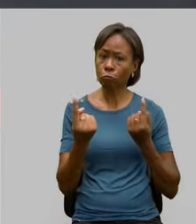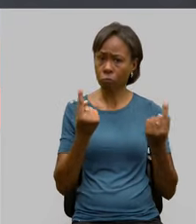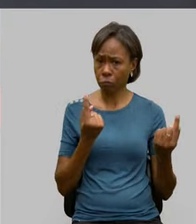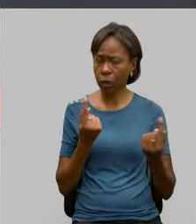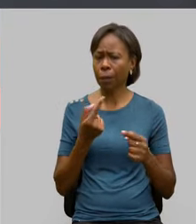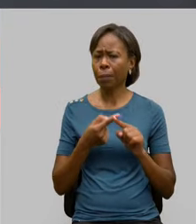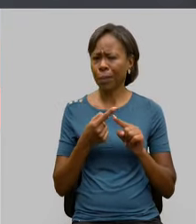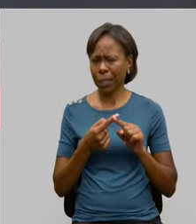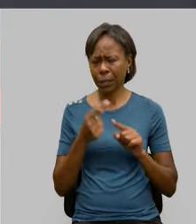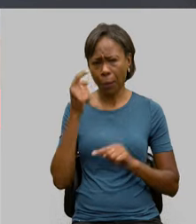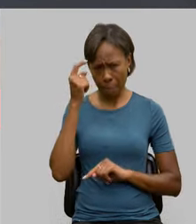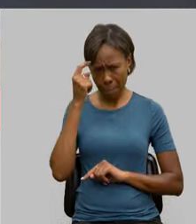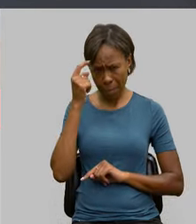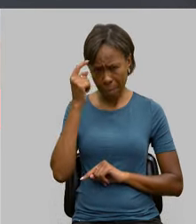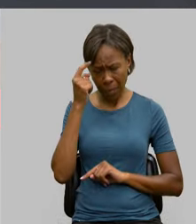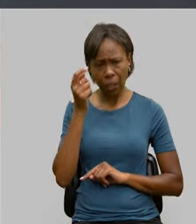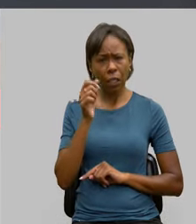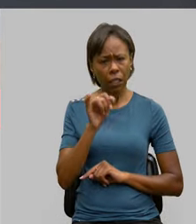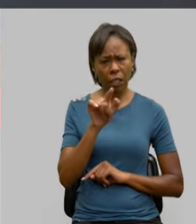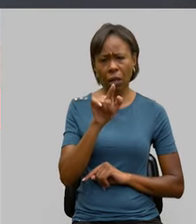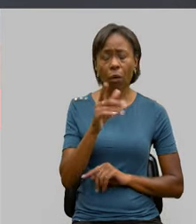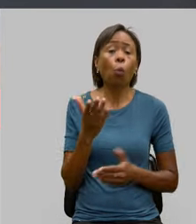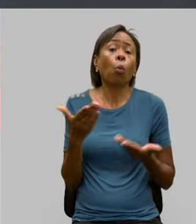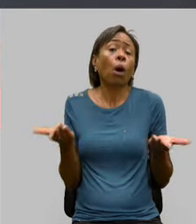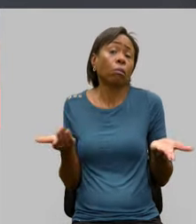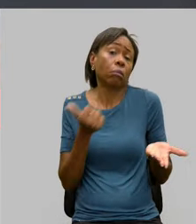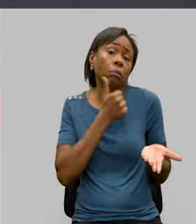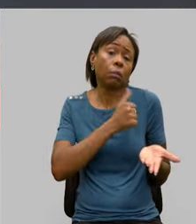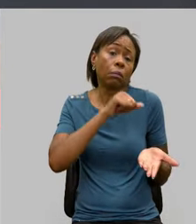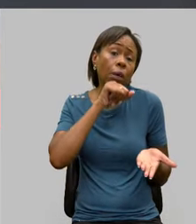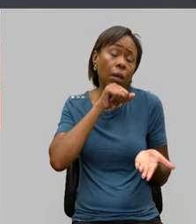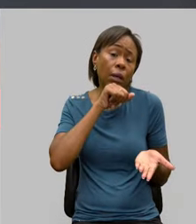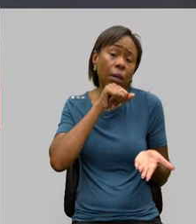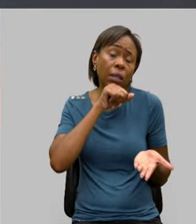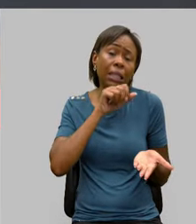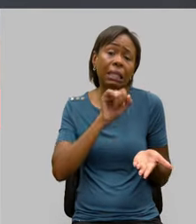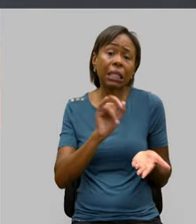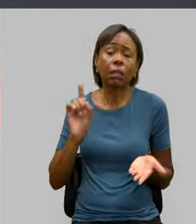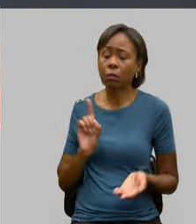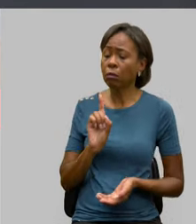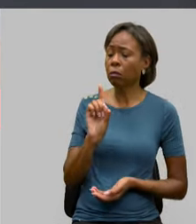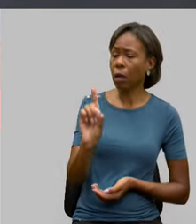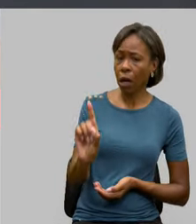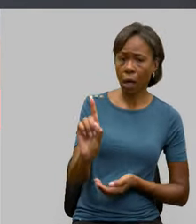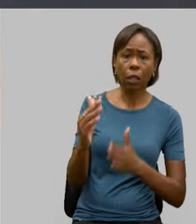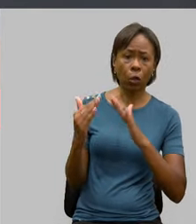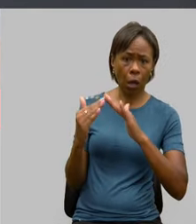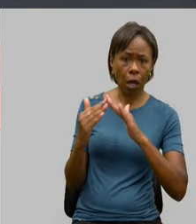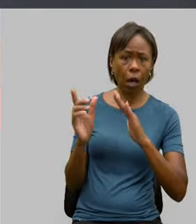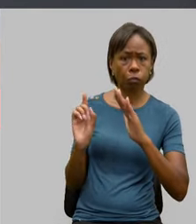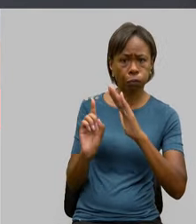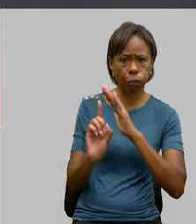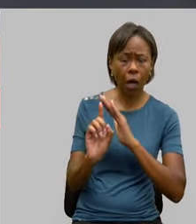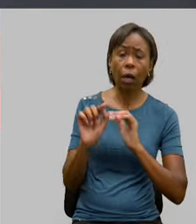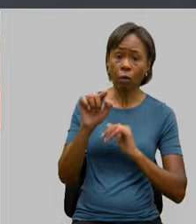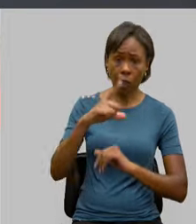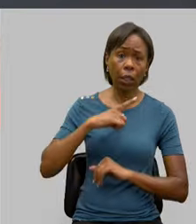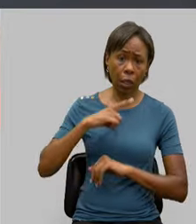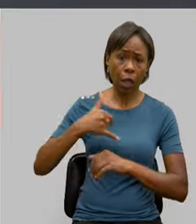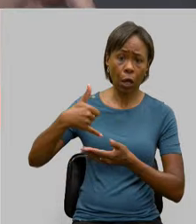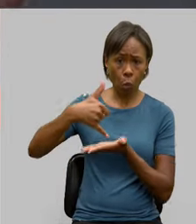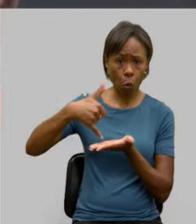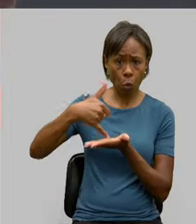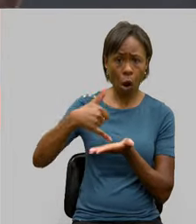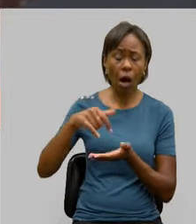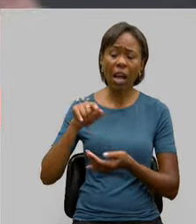nega um qual mãe aqui tem coragem chega uma mãe na sua casa você tem lá o o óleo e ela fala assim meu